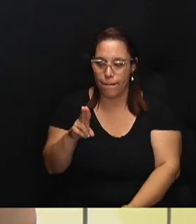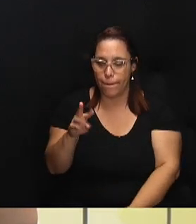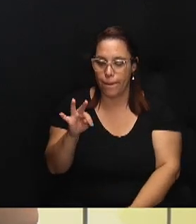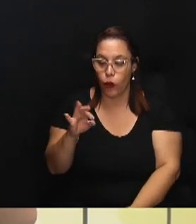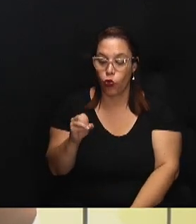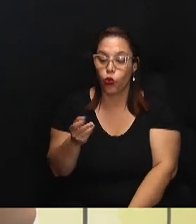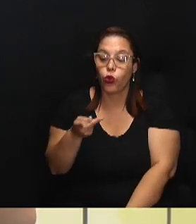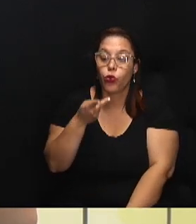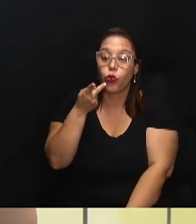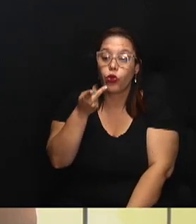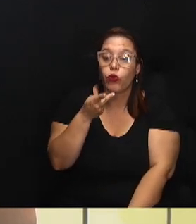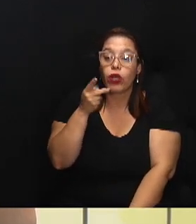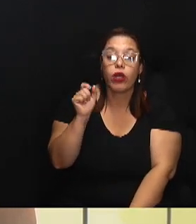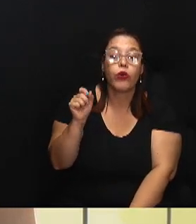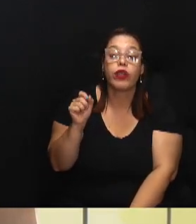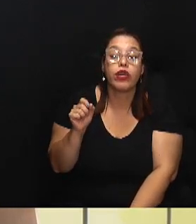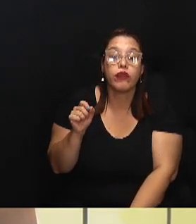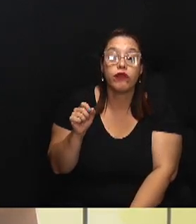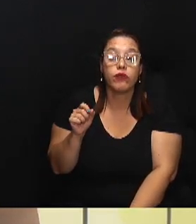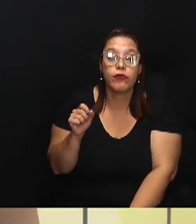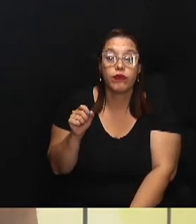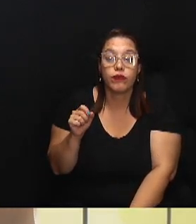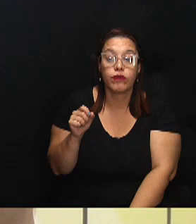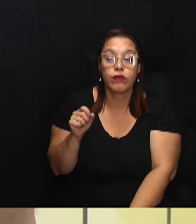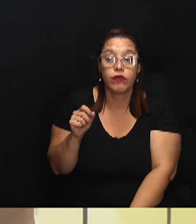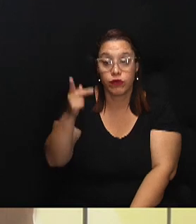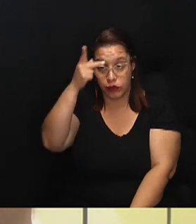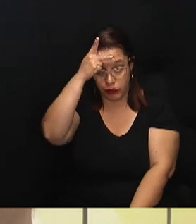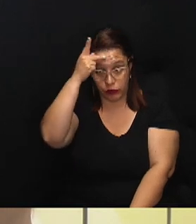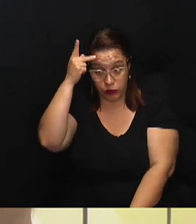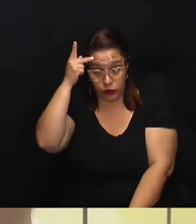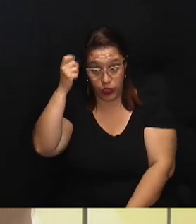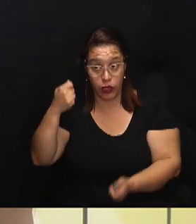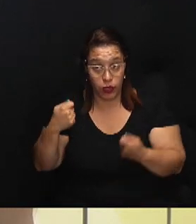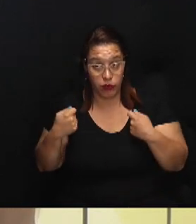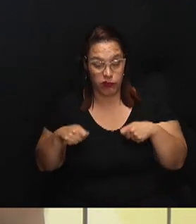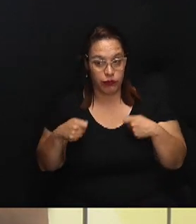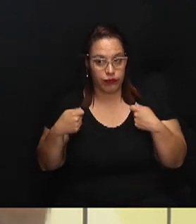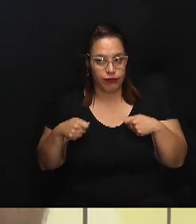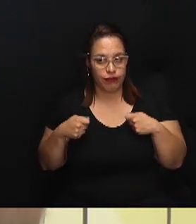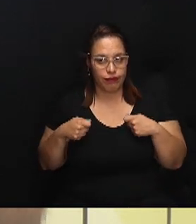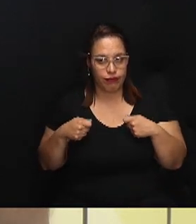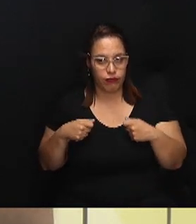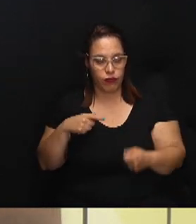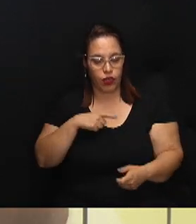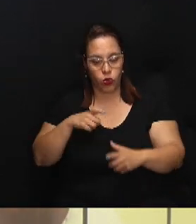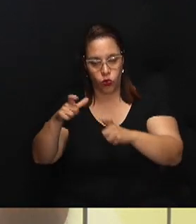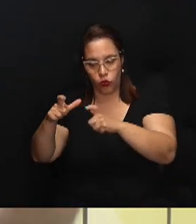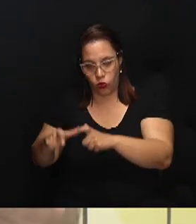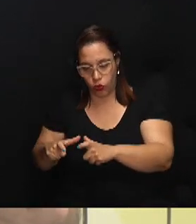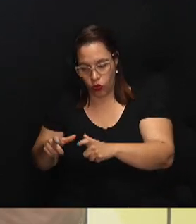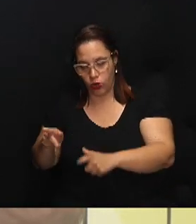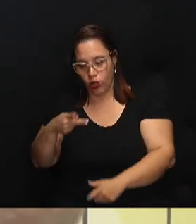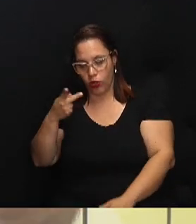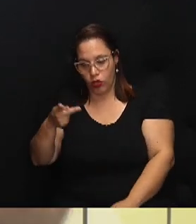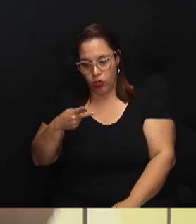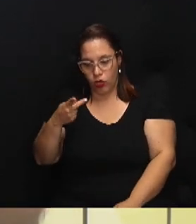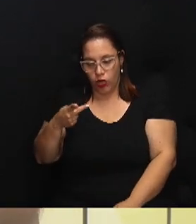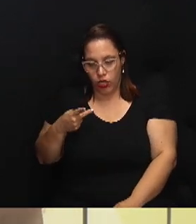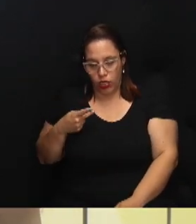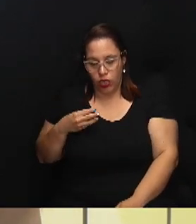falam é que uma coisa que a pessoa que está enlutada precisa é ter um espaço para falar sobre o que ela está passando,